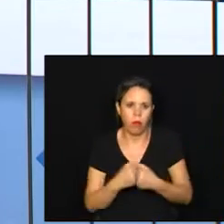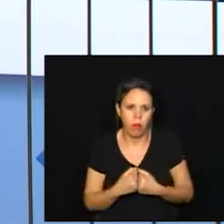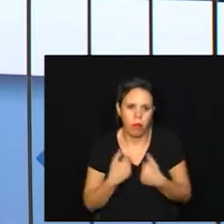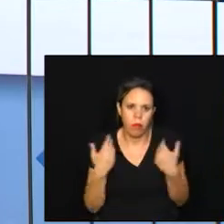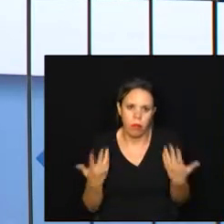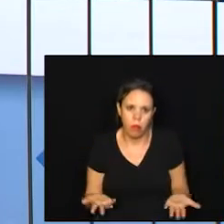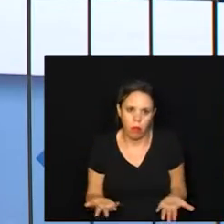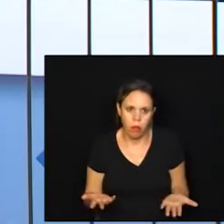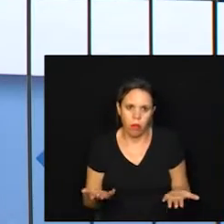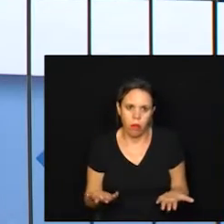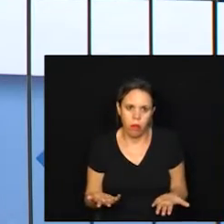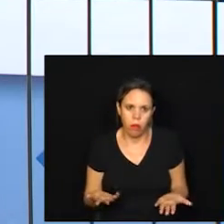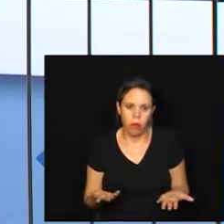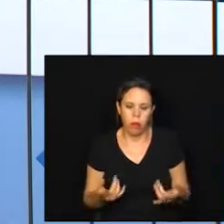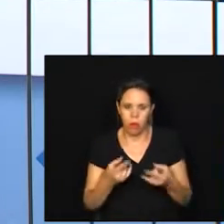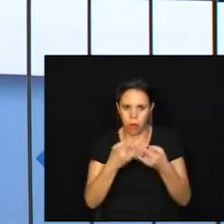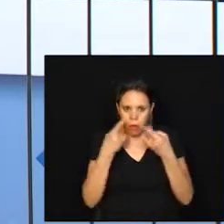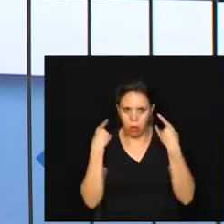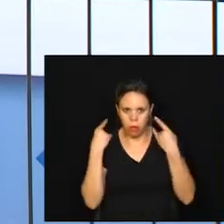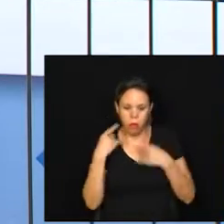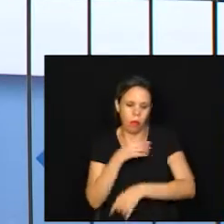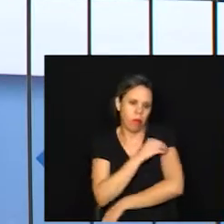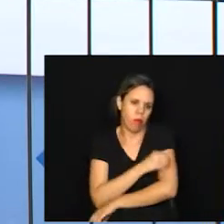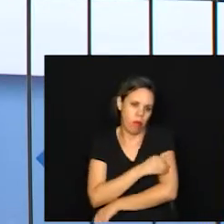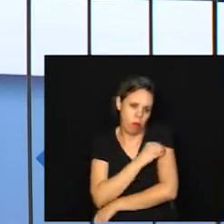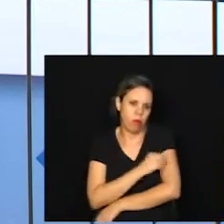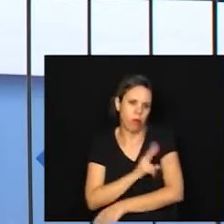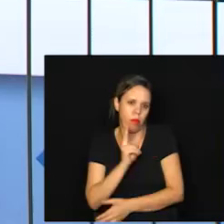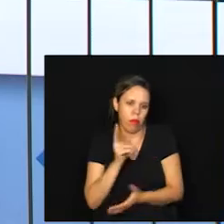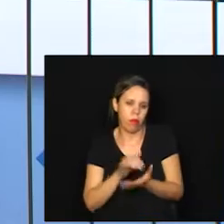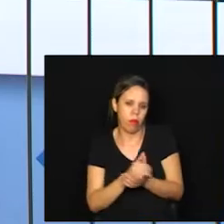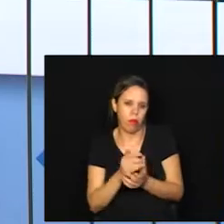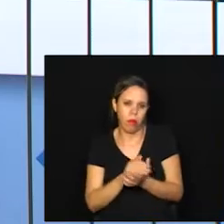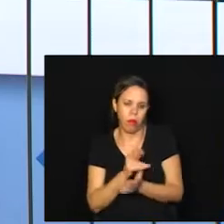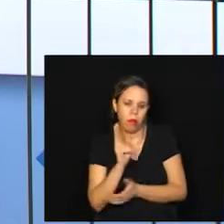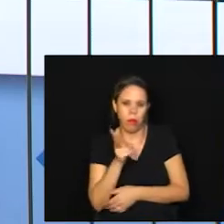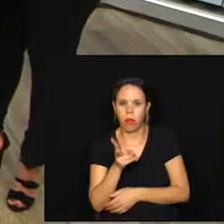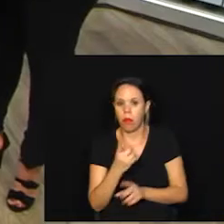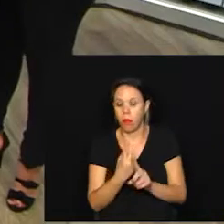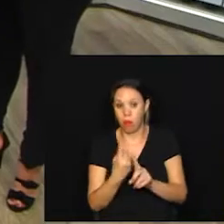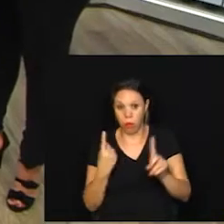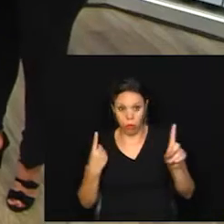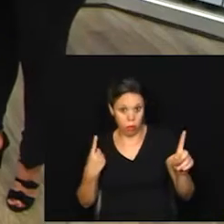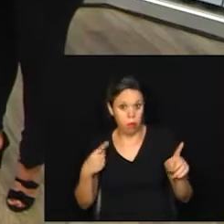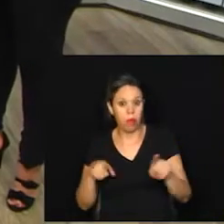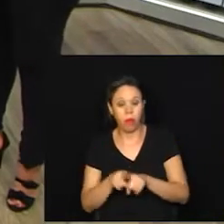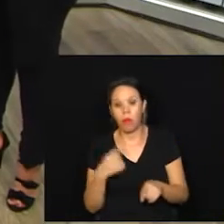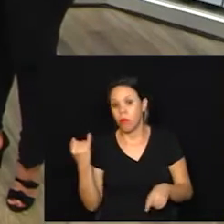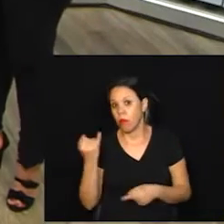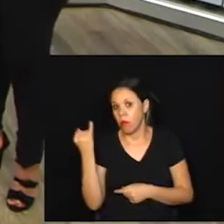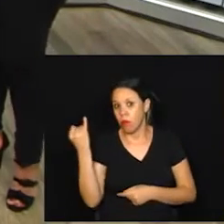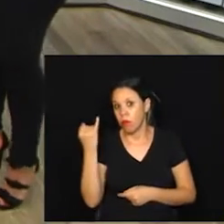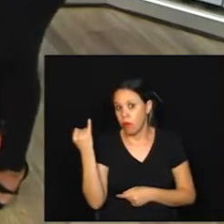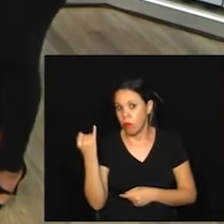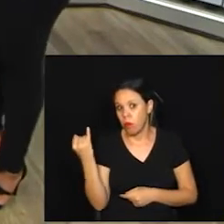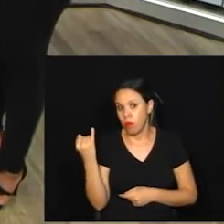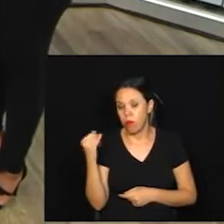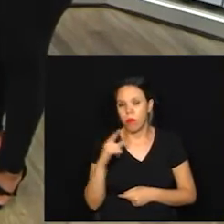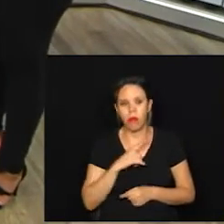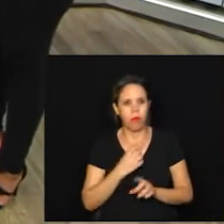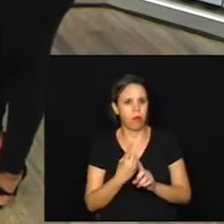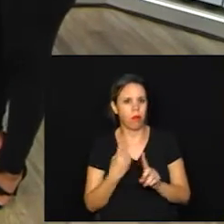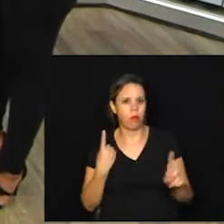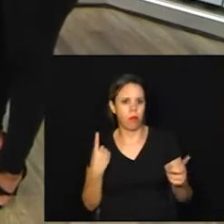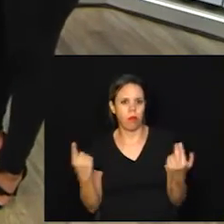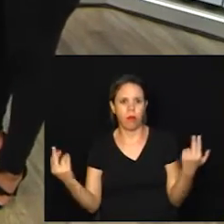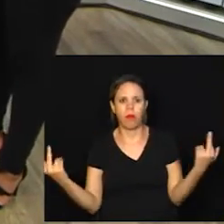isso, gente, máscara e álcool gel o tempo todo. E distanciamento, que é algo muito importante, tentar manter